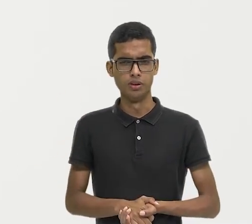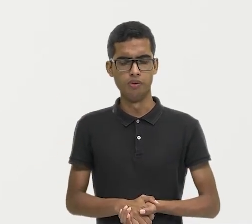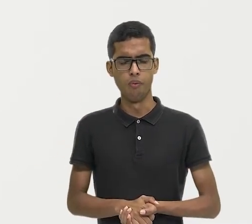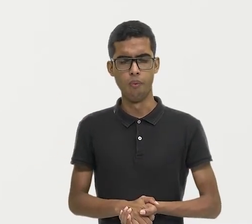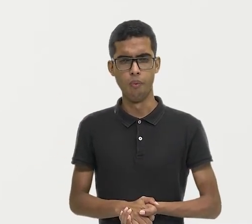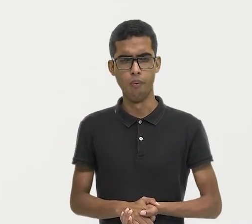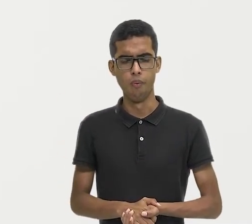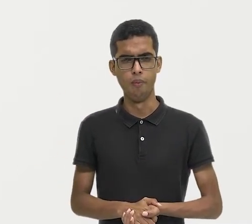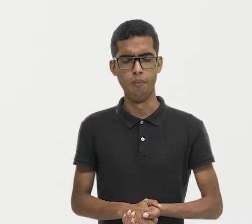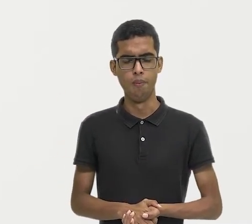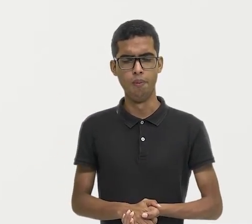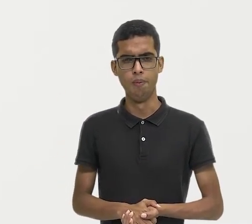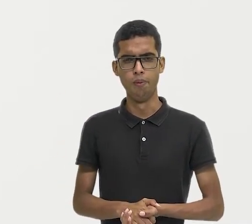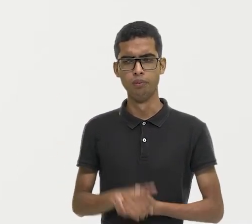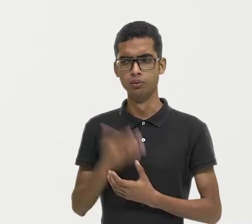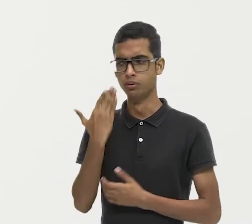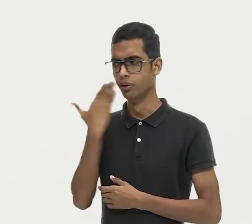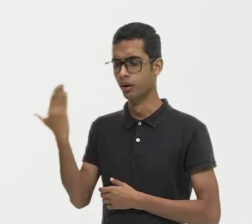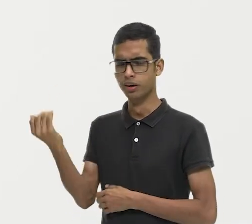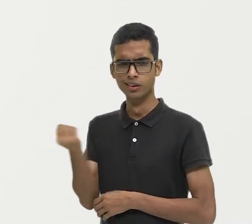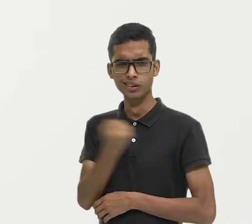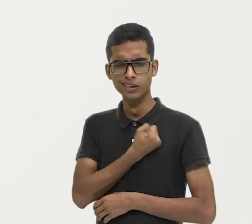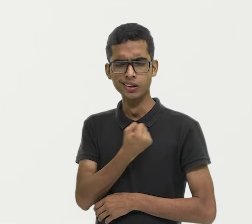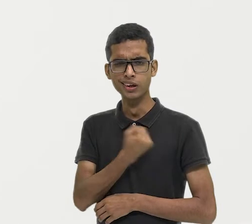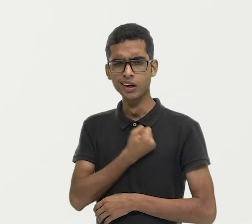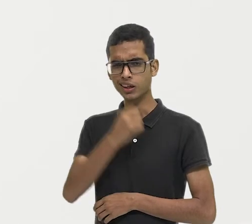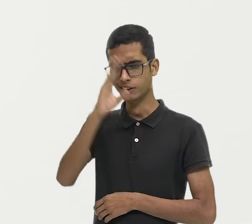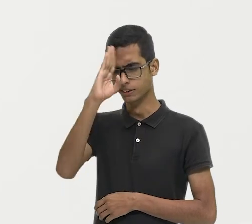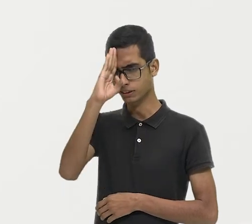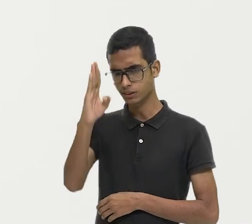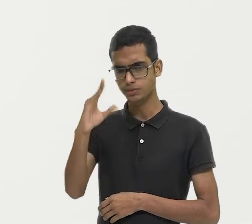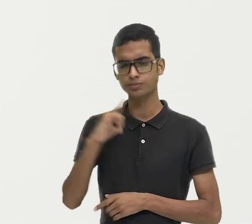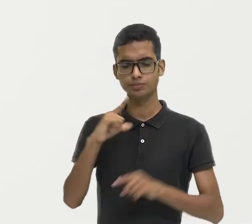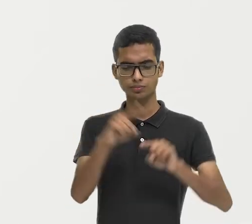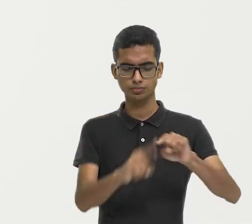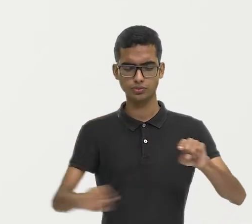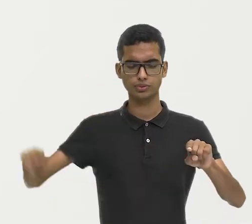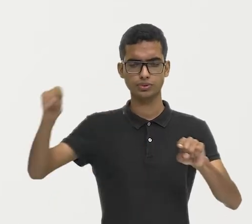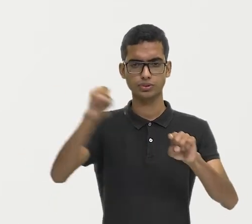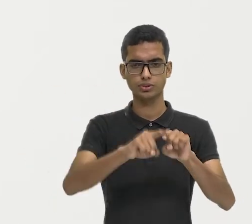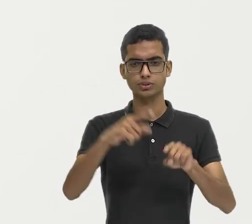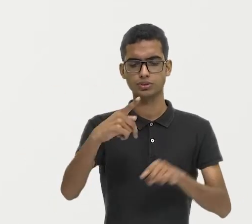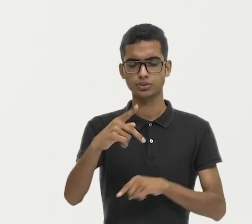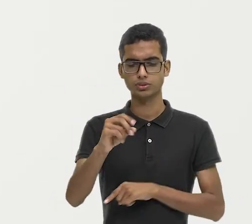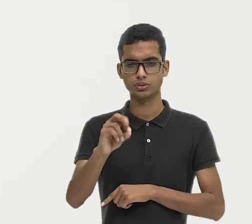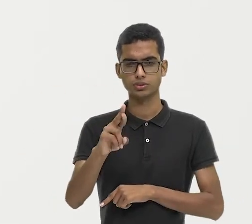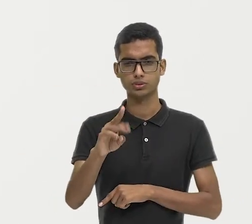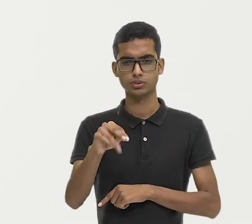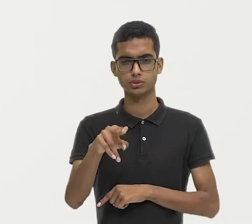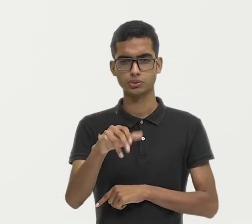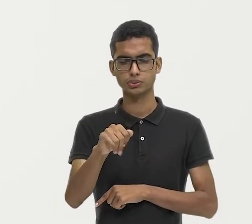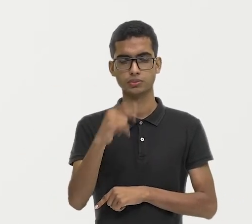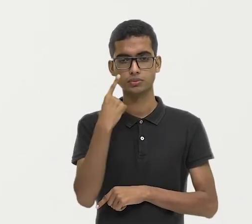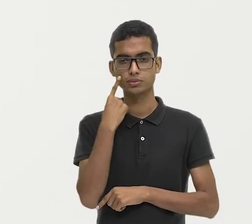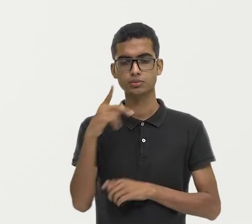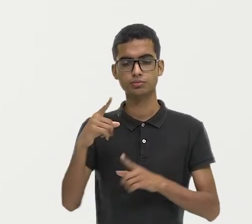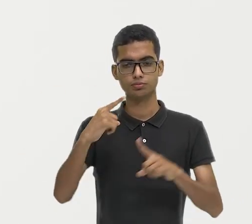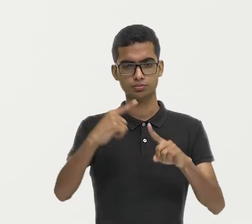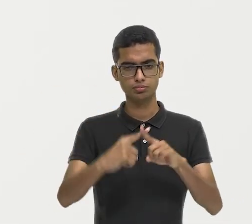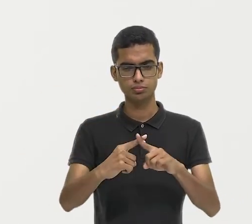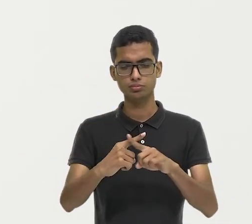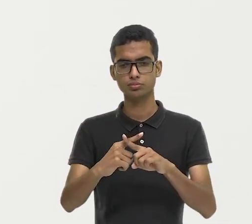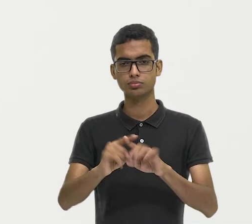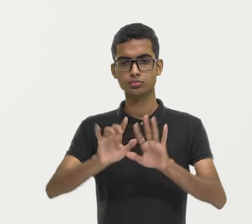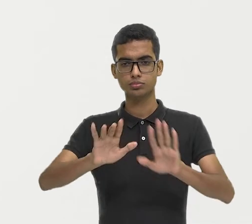Aqui, como são grandezas diretamente proporcionais, automaticamente a gente multiplica